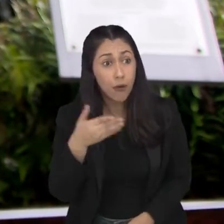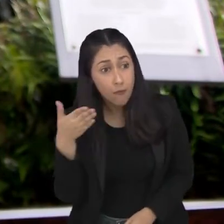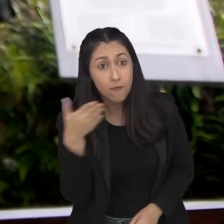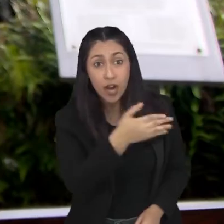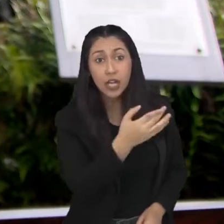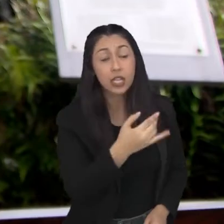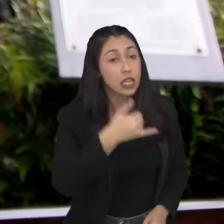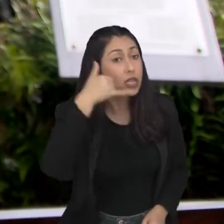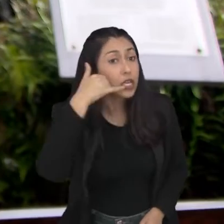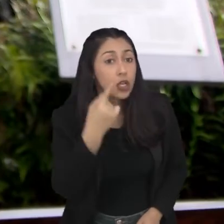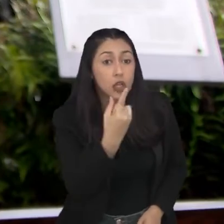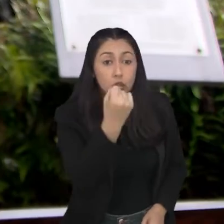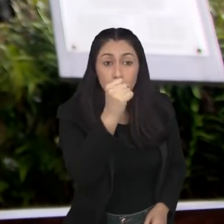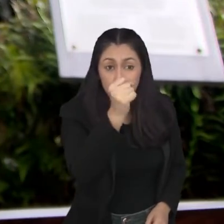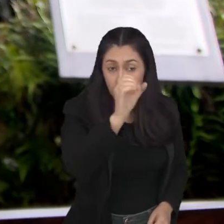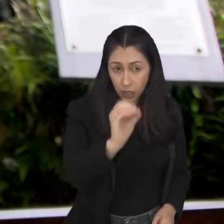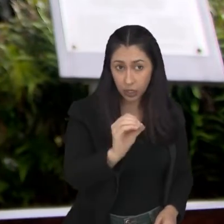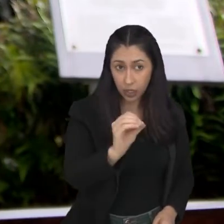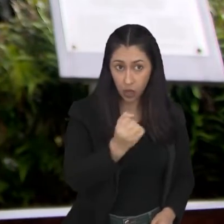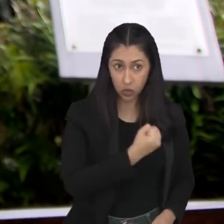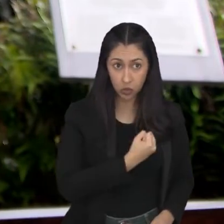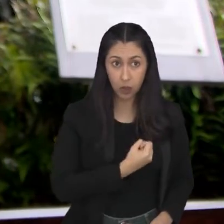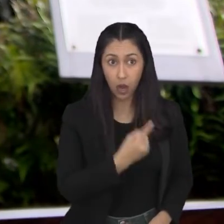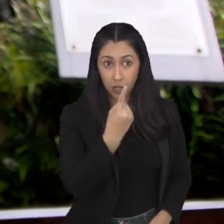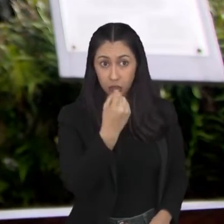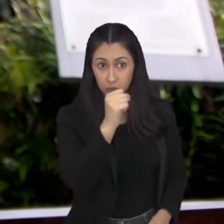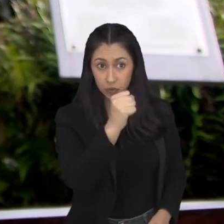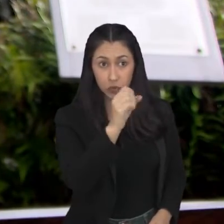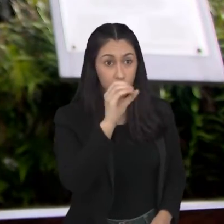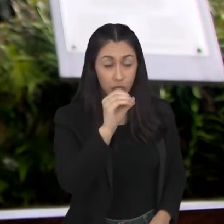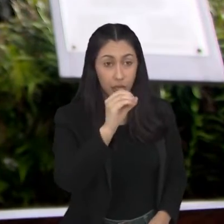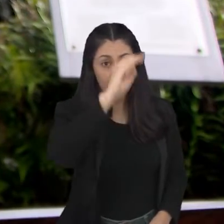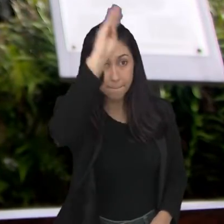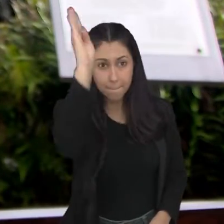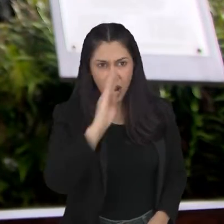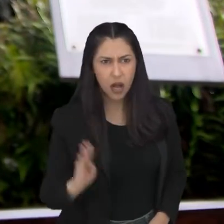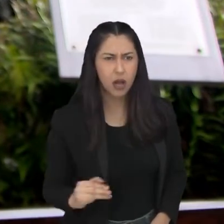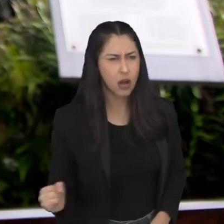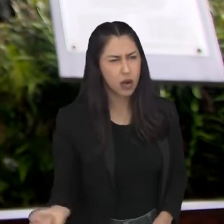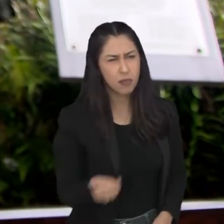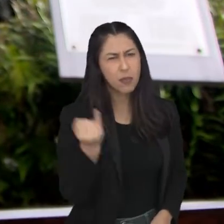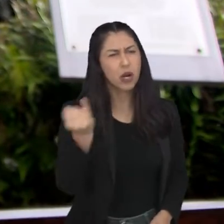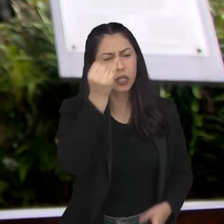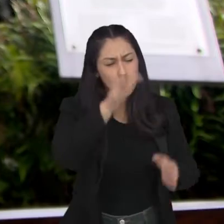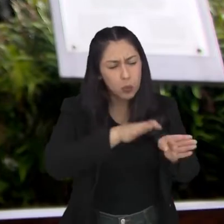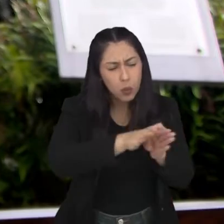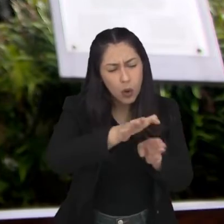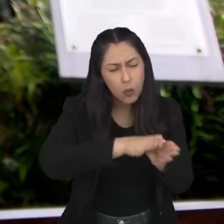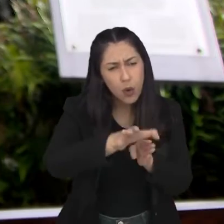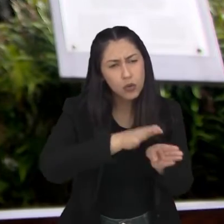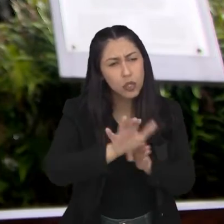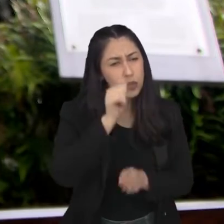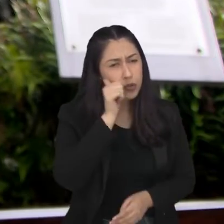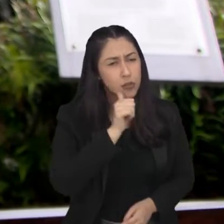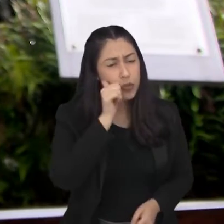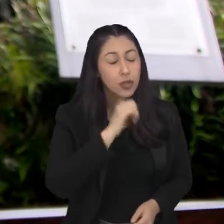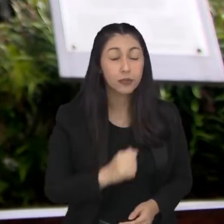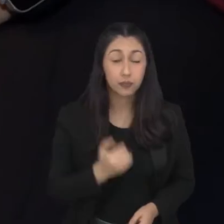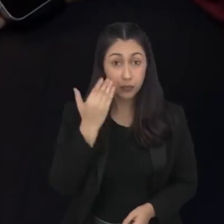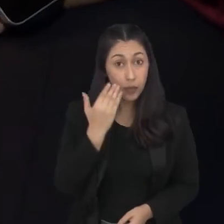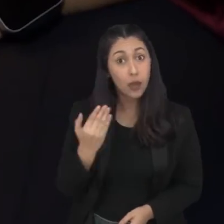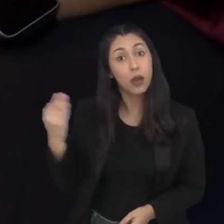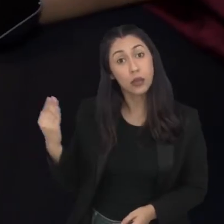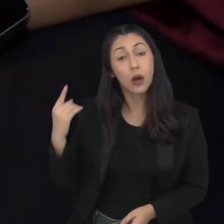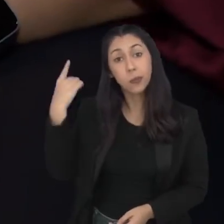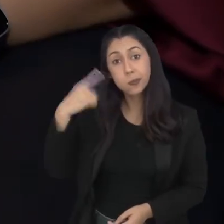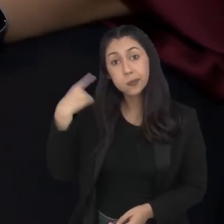dúvida, vá no 180. O número 180 é um número nacional importante de orientação às mulheres, né?